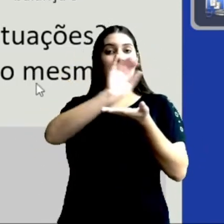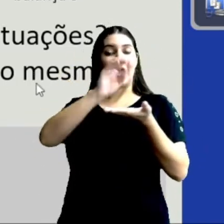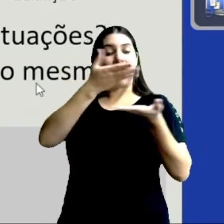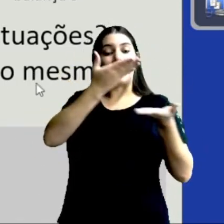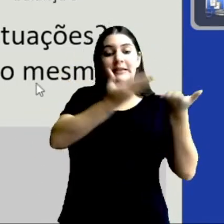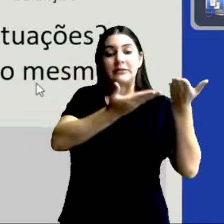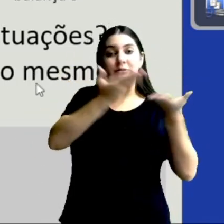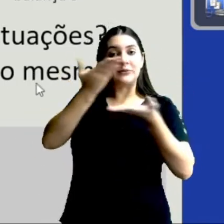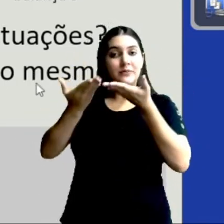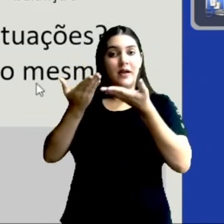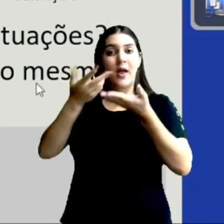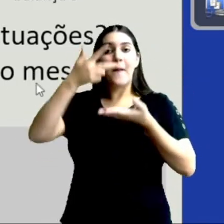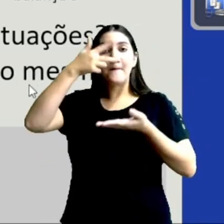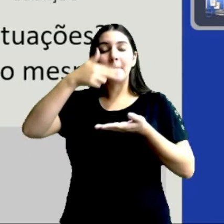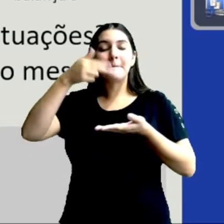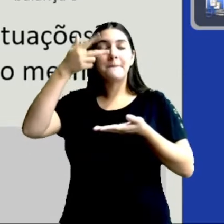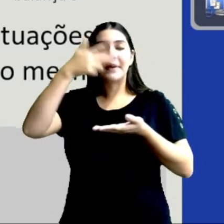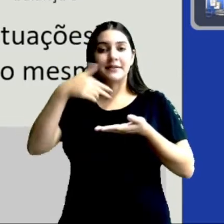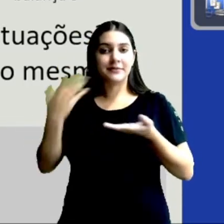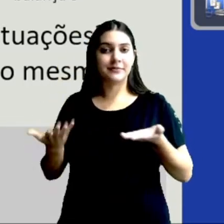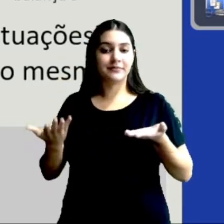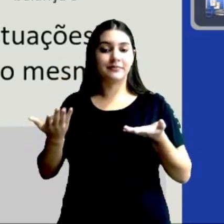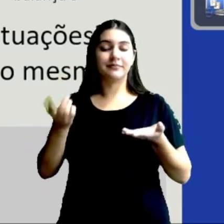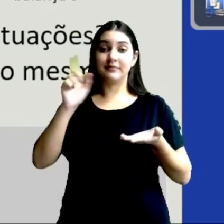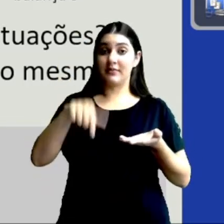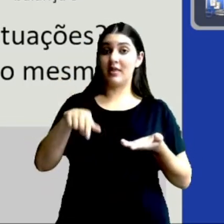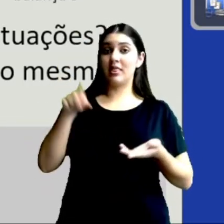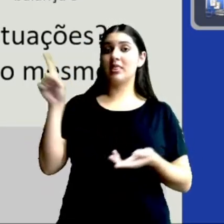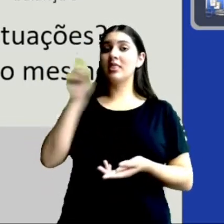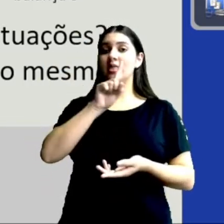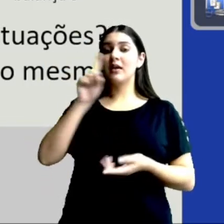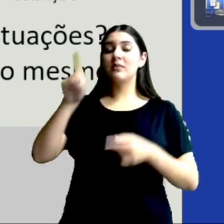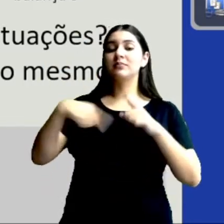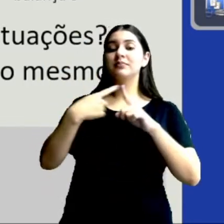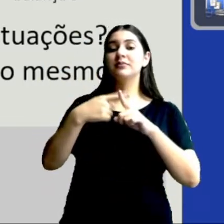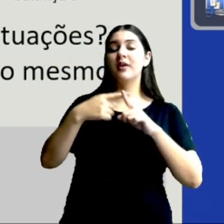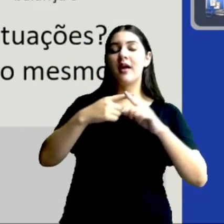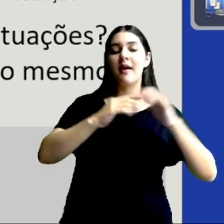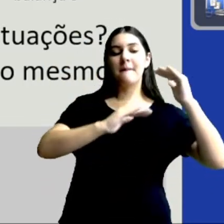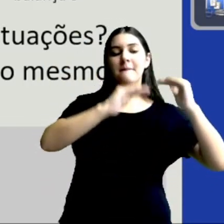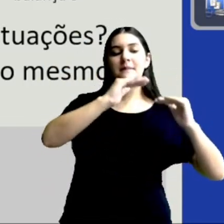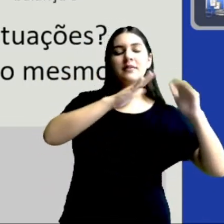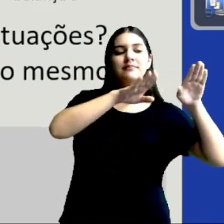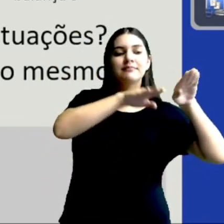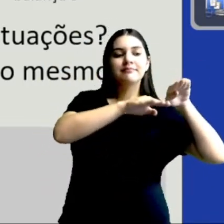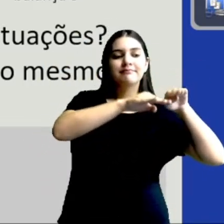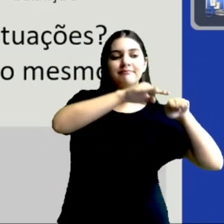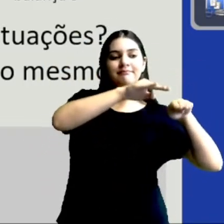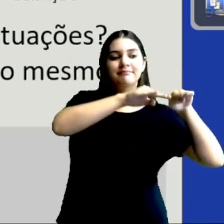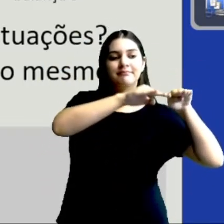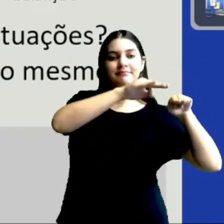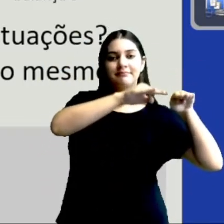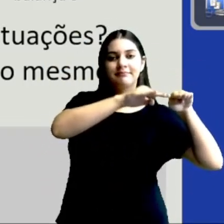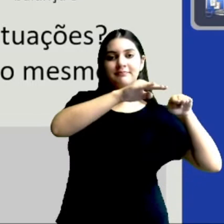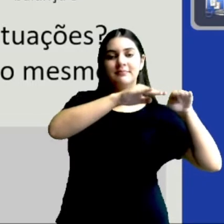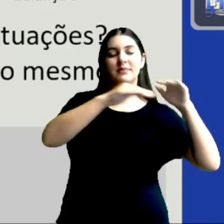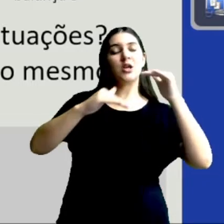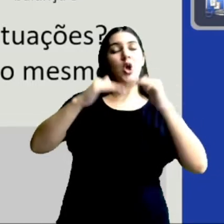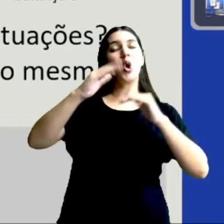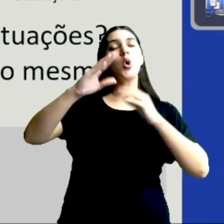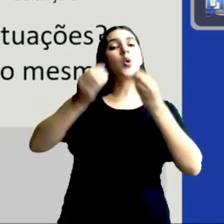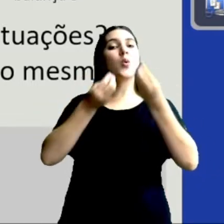nessa balança é o mesmo? E o fato é que não. Quando as balanças estão equilibradas, como nessas